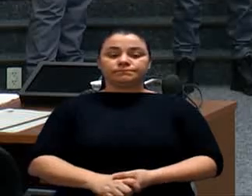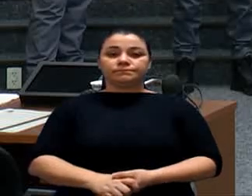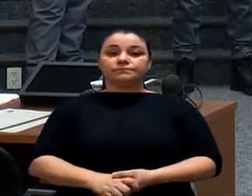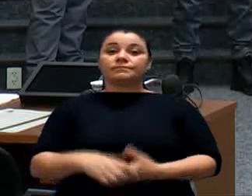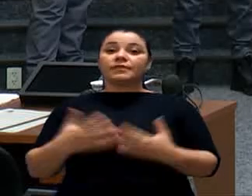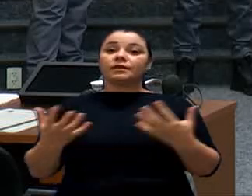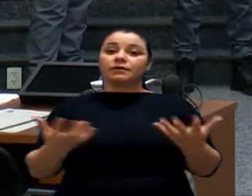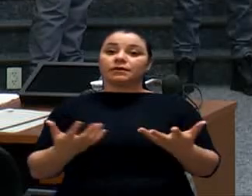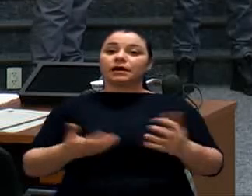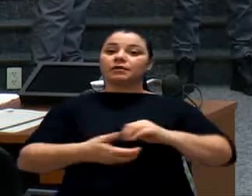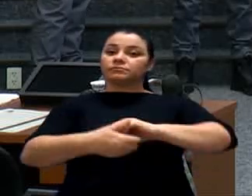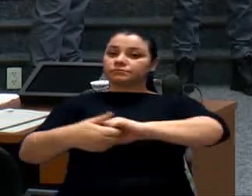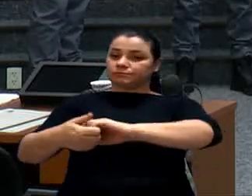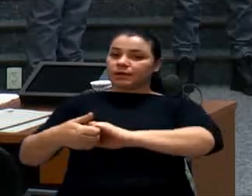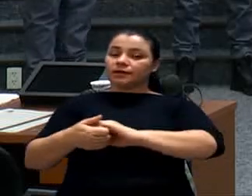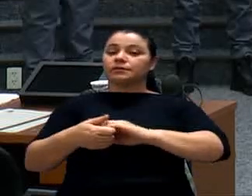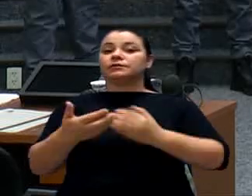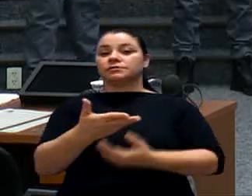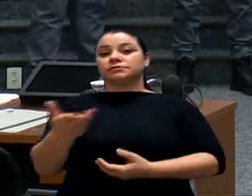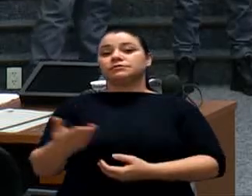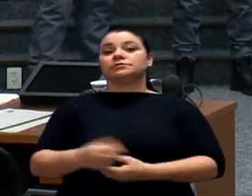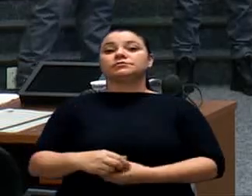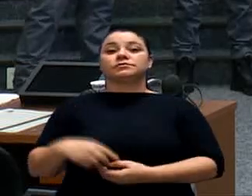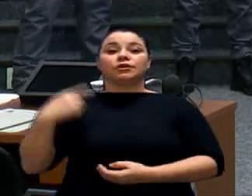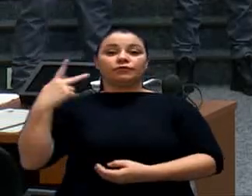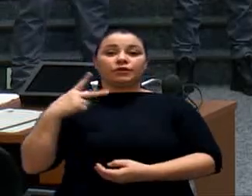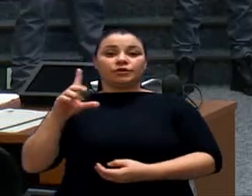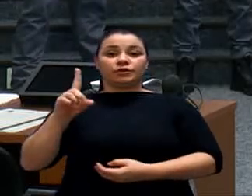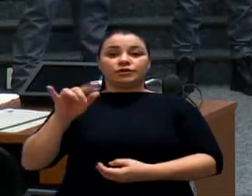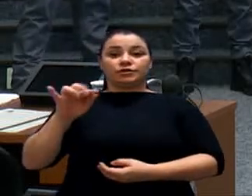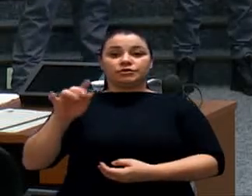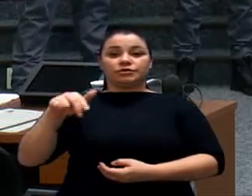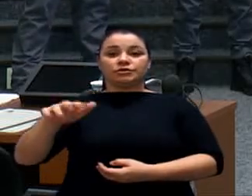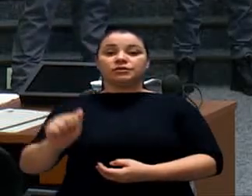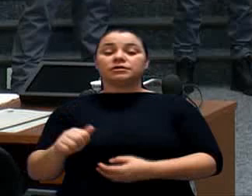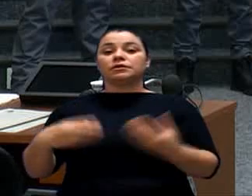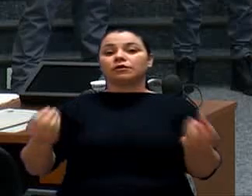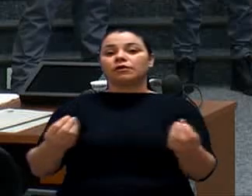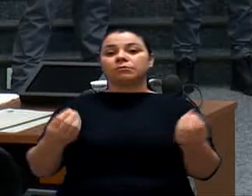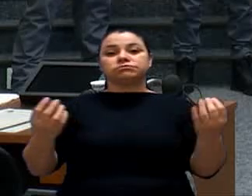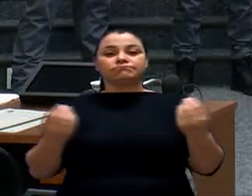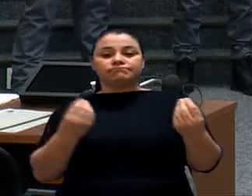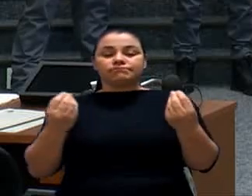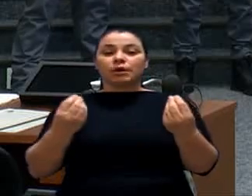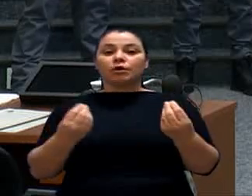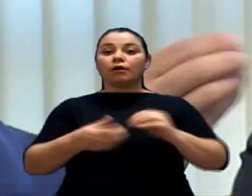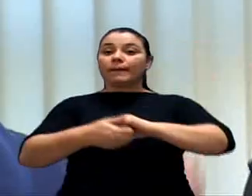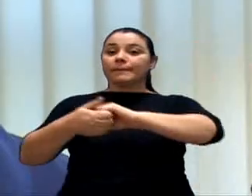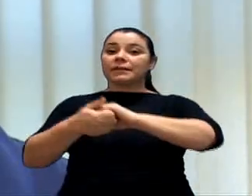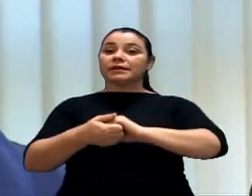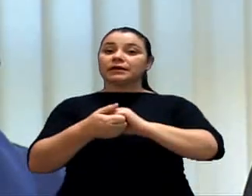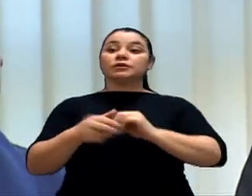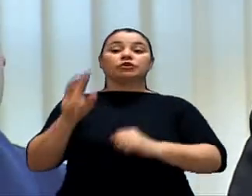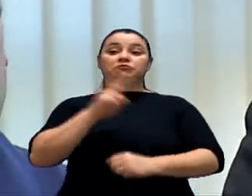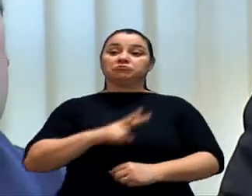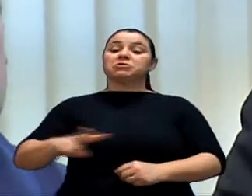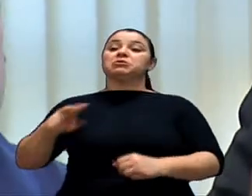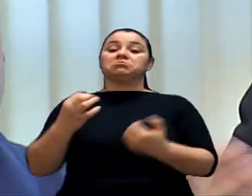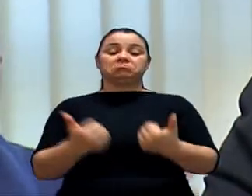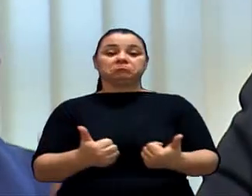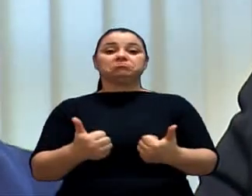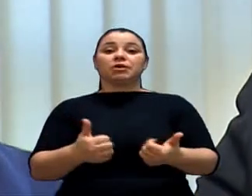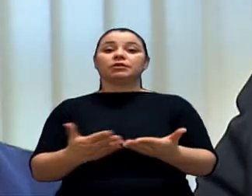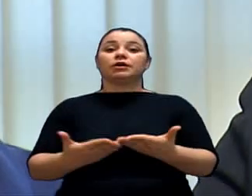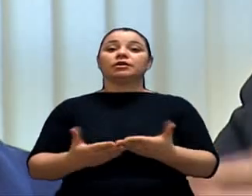Quero aqui parabenizar o vereador Fernando Dini, a sensibilidade, que é a homenagem de dar visibilidade a